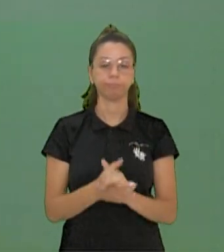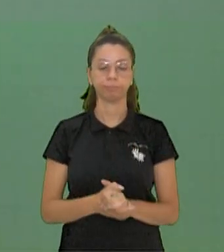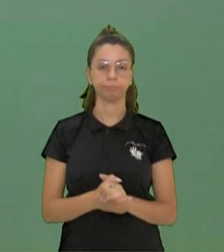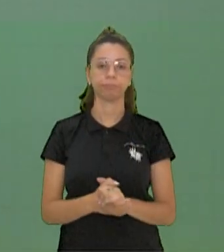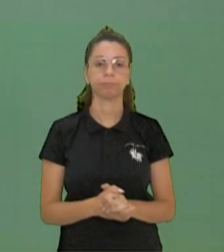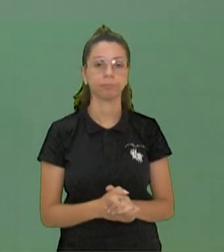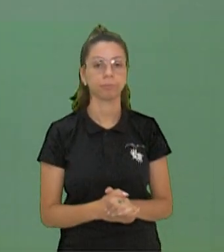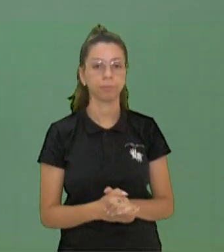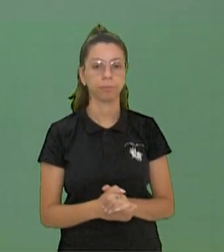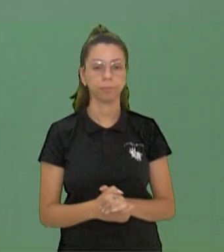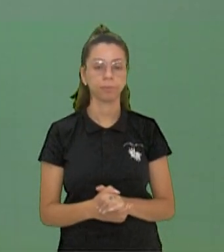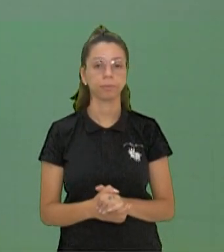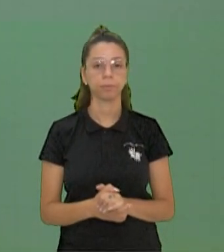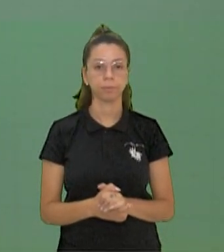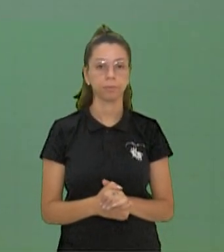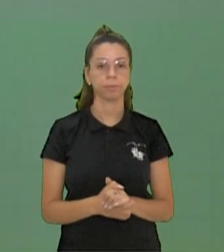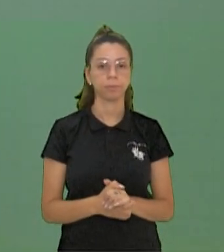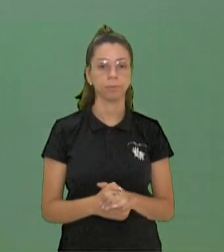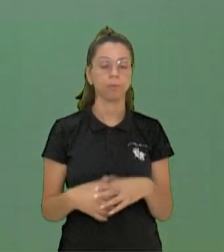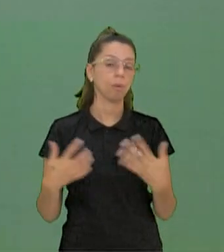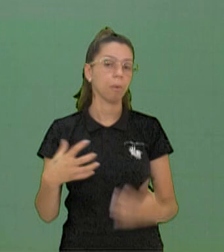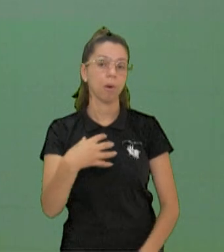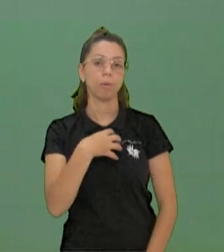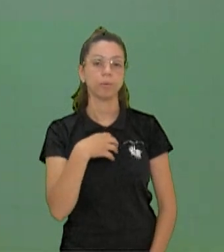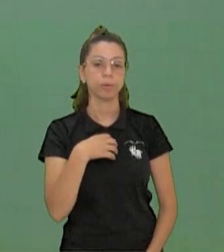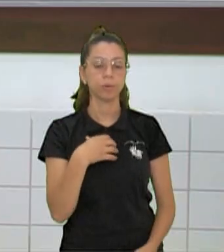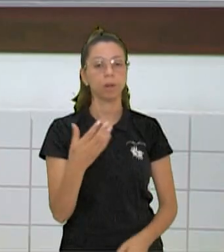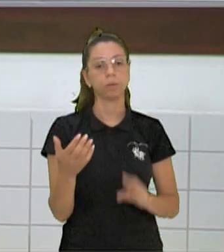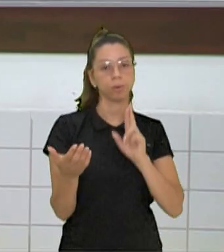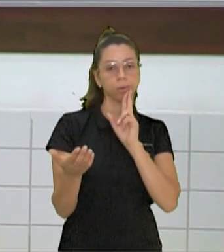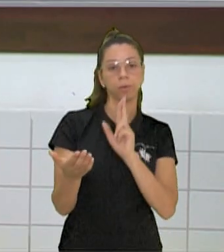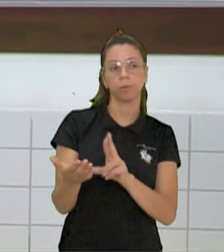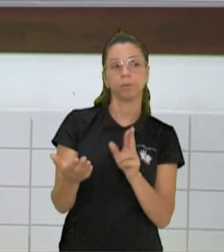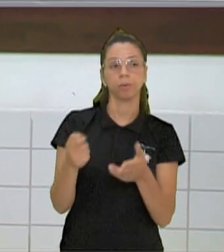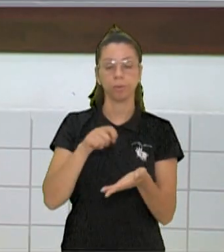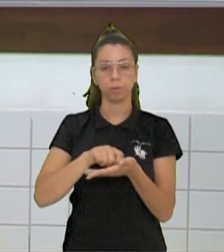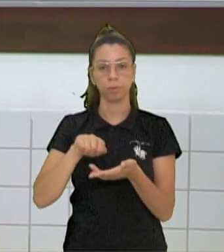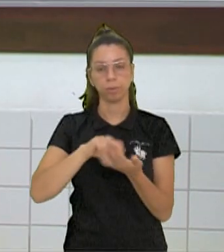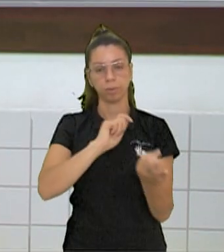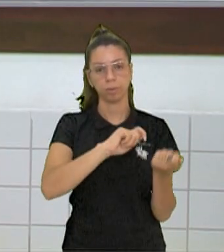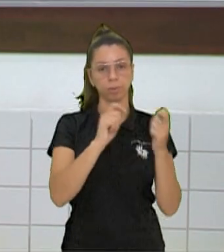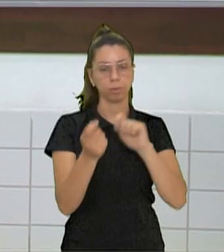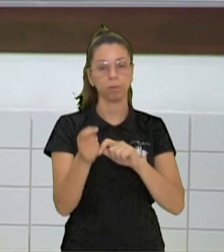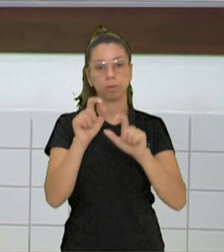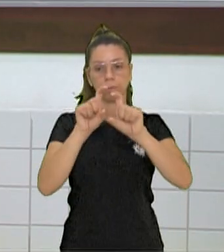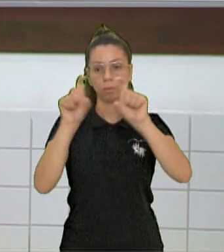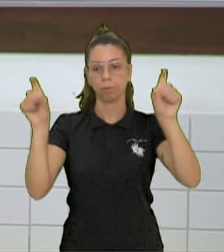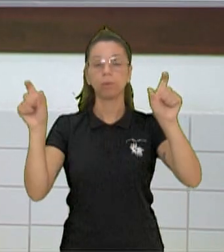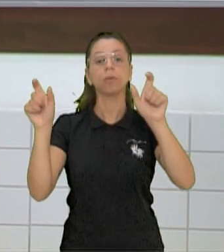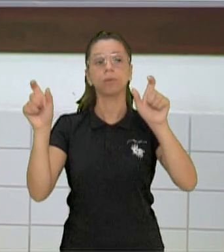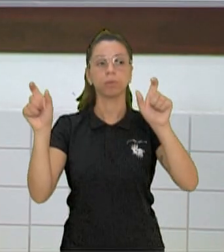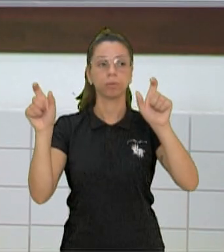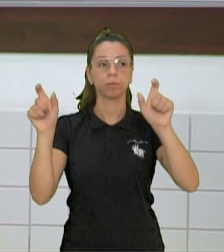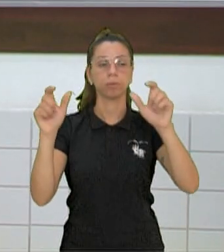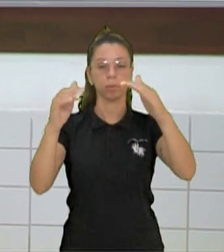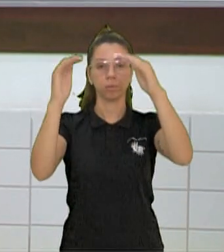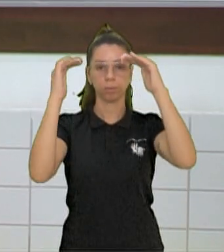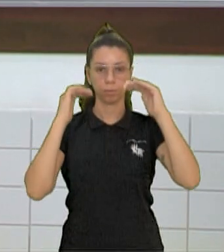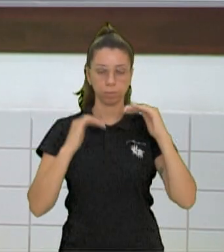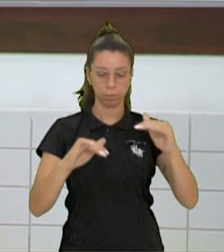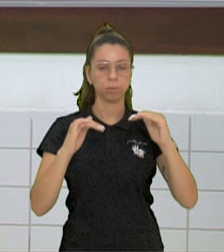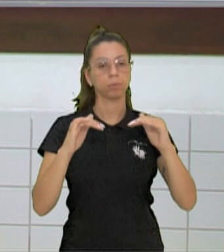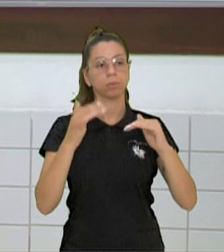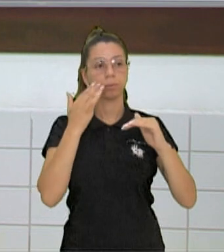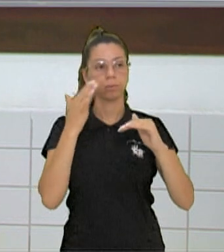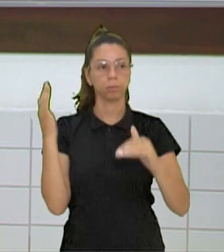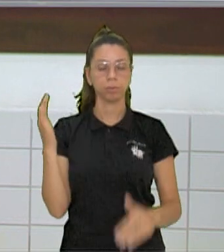Aí, qual que é a nossa forma de resolver aqui? Escrever a função dada, 4 elevado a x mais